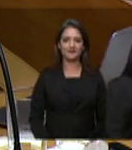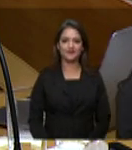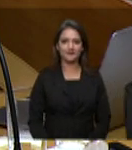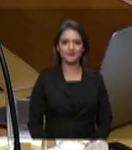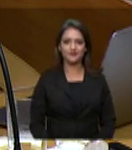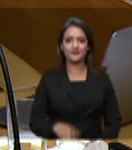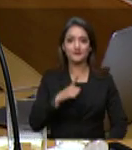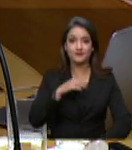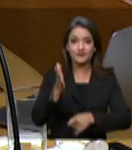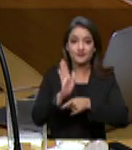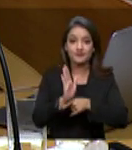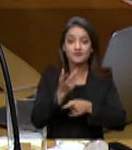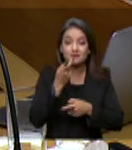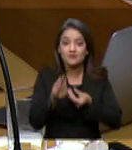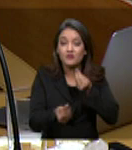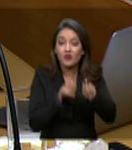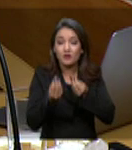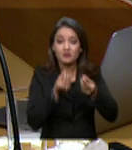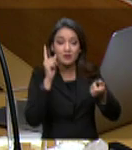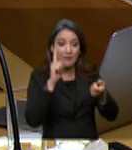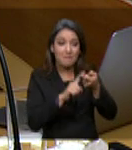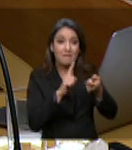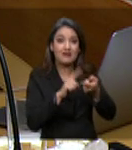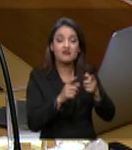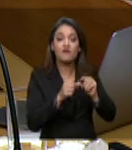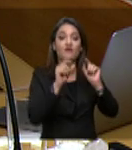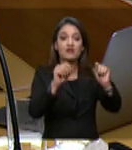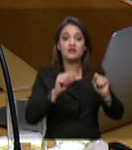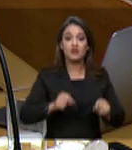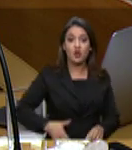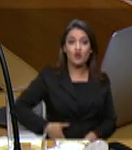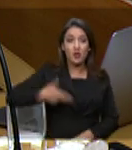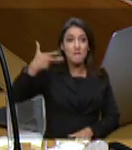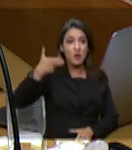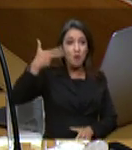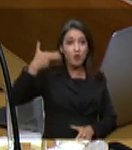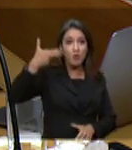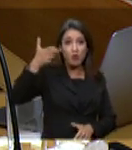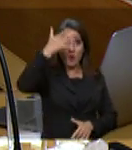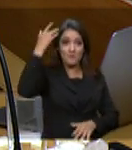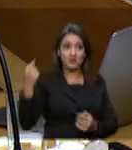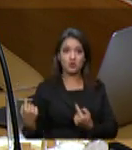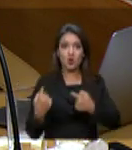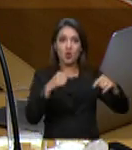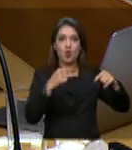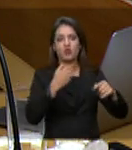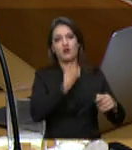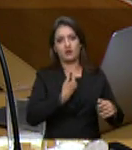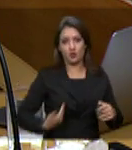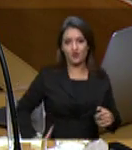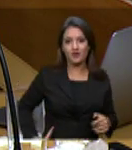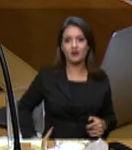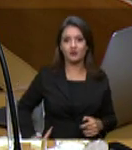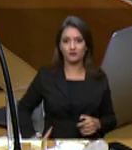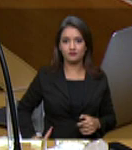ameaçava descarregar sua arma em opositores de governo